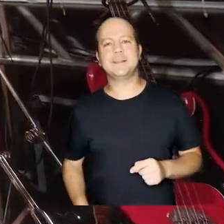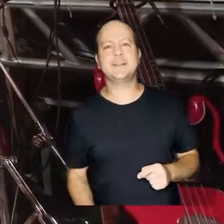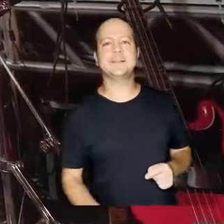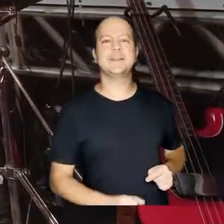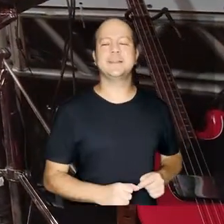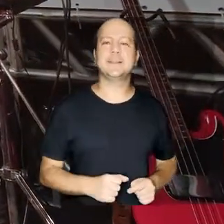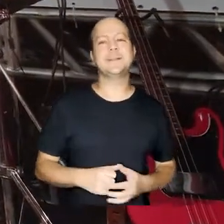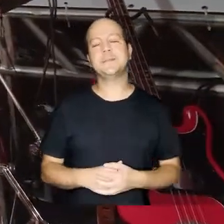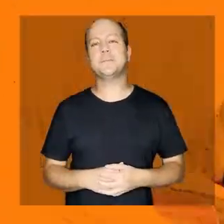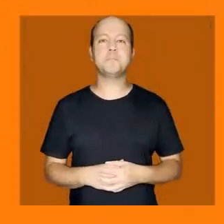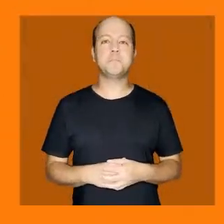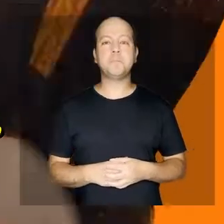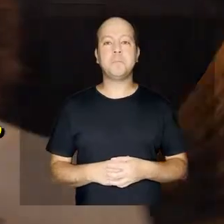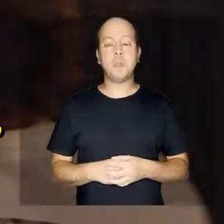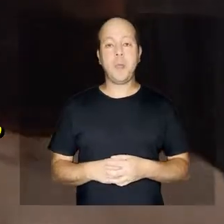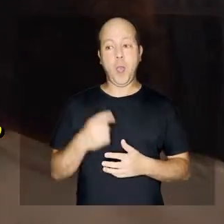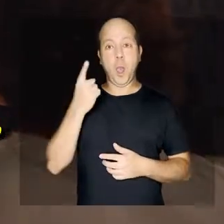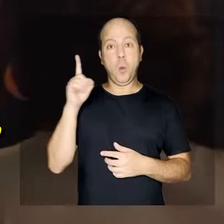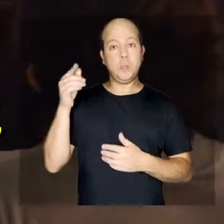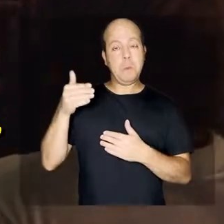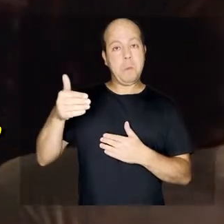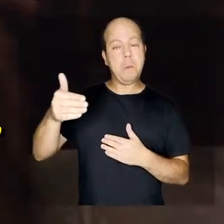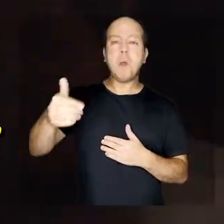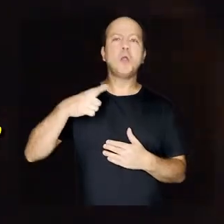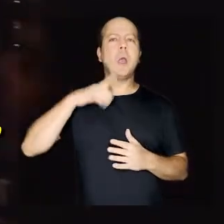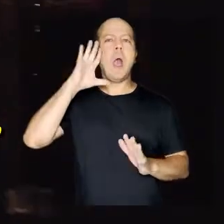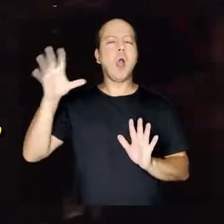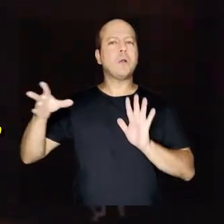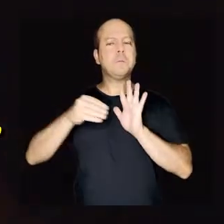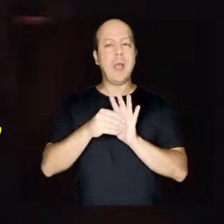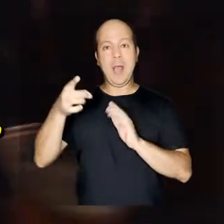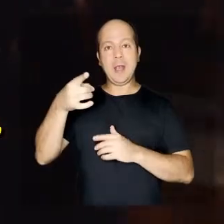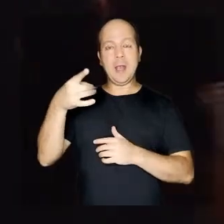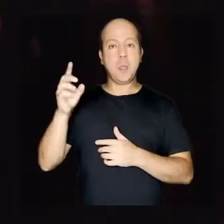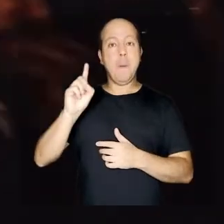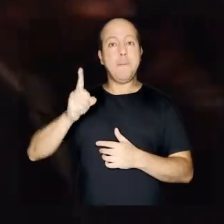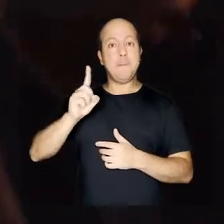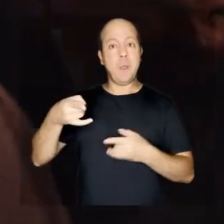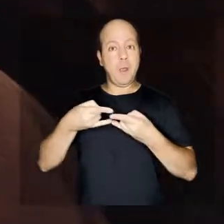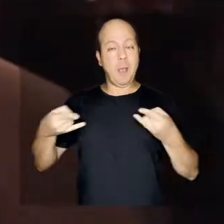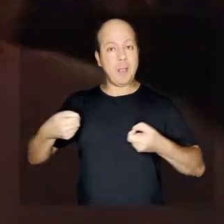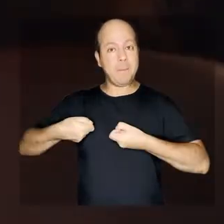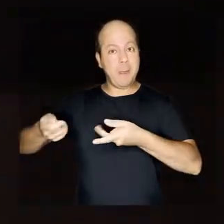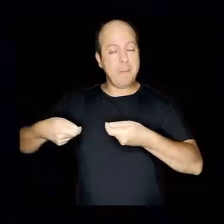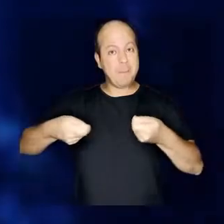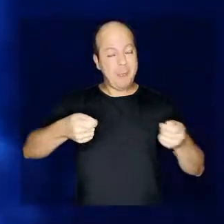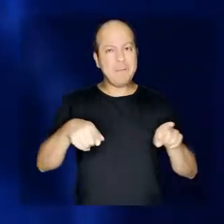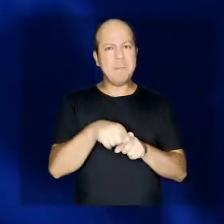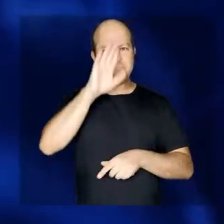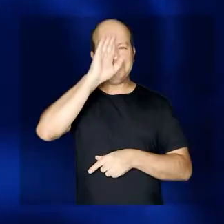de cabelos cacheados abaixo dos ombros ao longo dessas últimas atrações a gente conseguiu acumular aproximadamente 14 mil ingressos